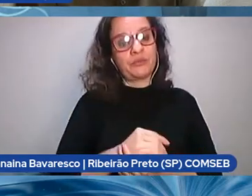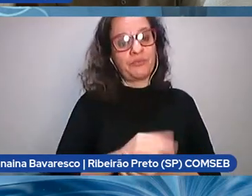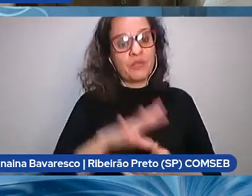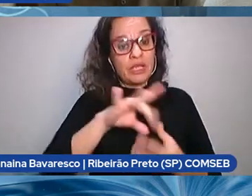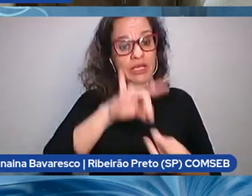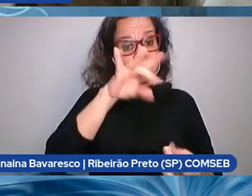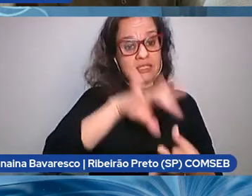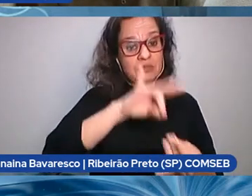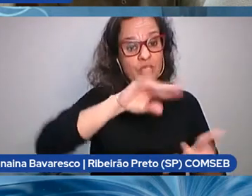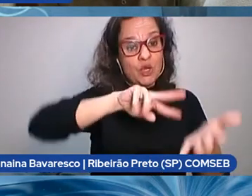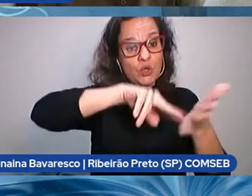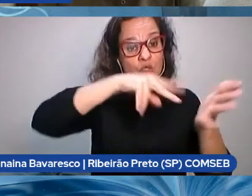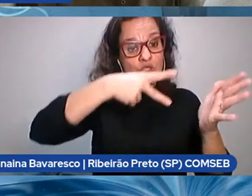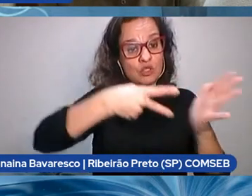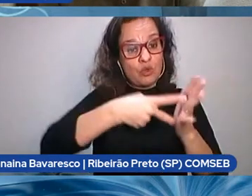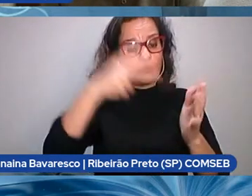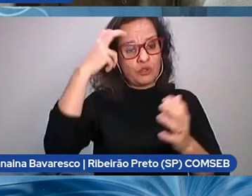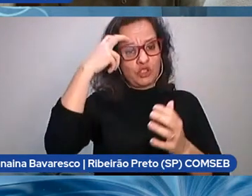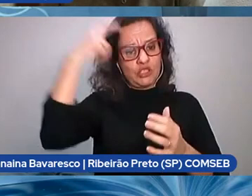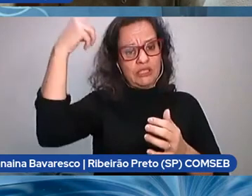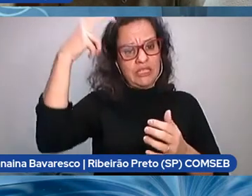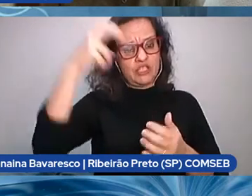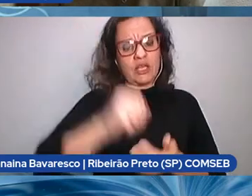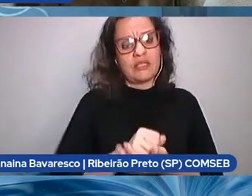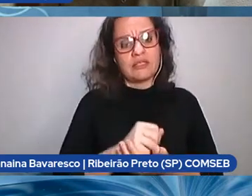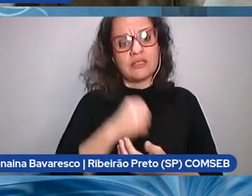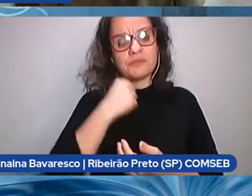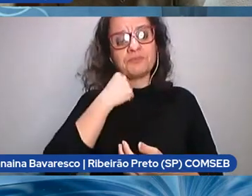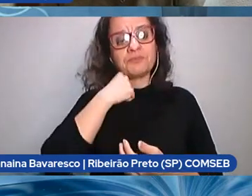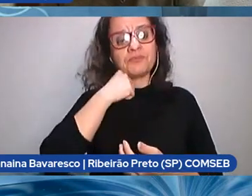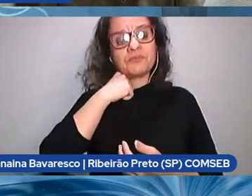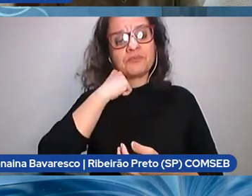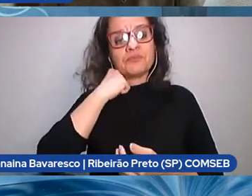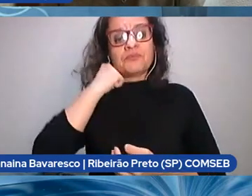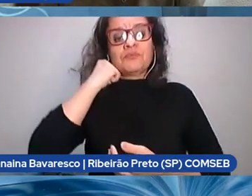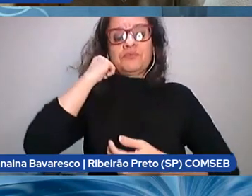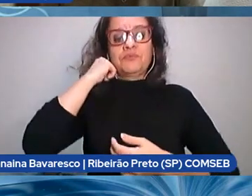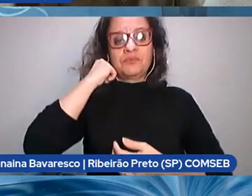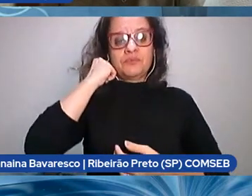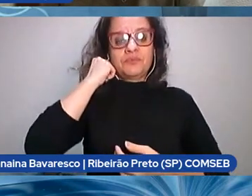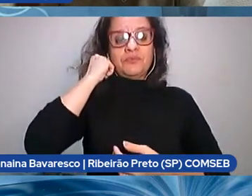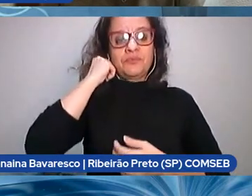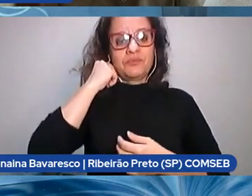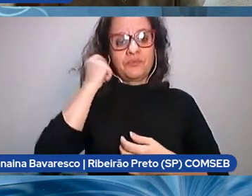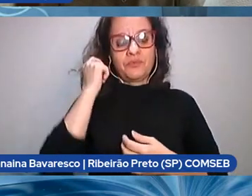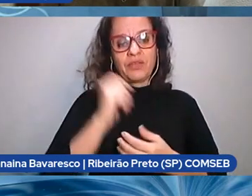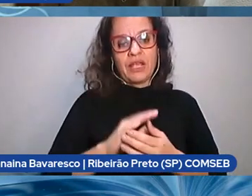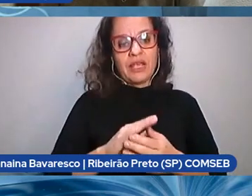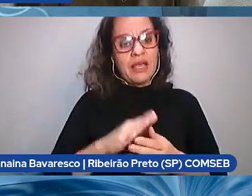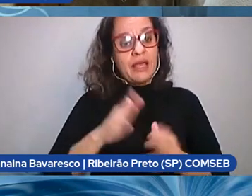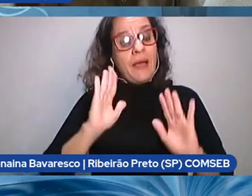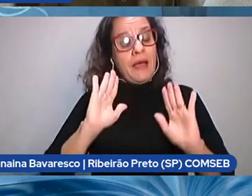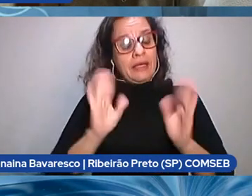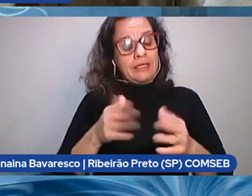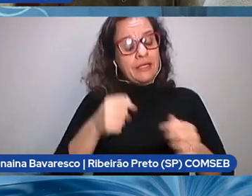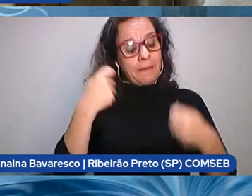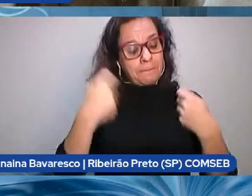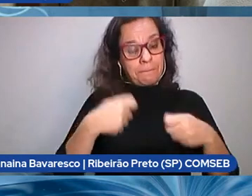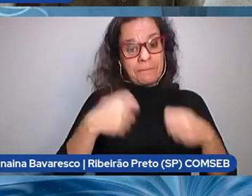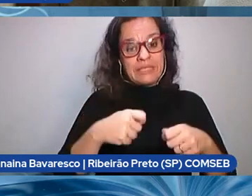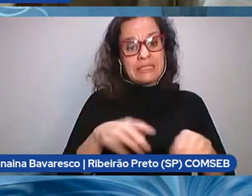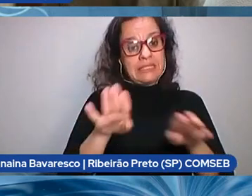é sinônimo de inteligência? Aqui a gente precisa